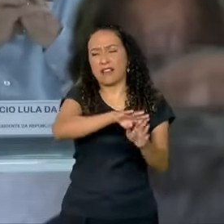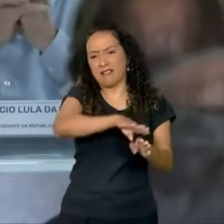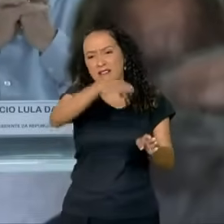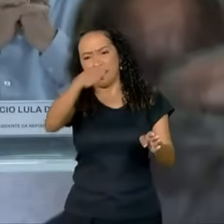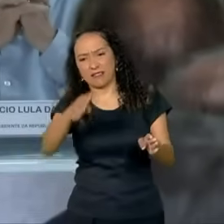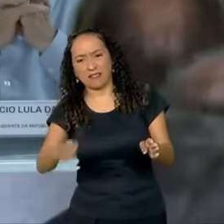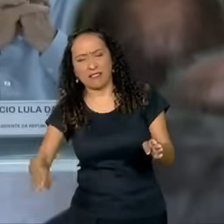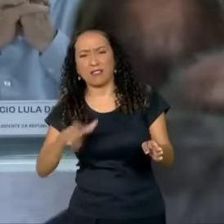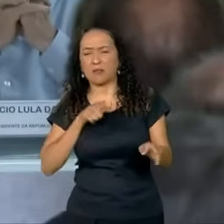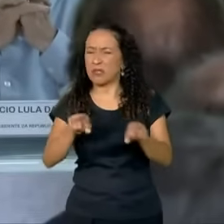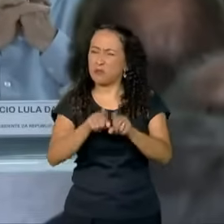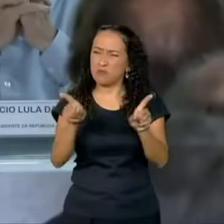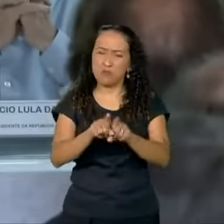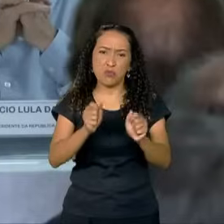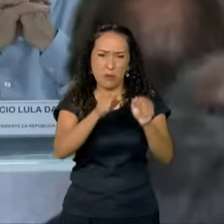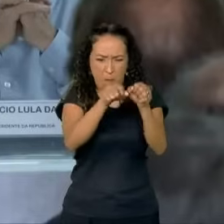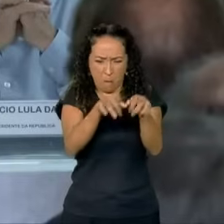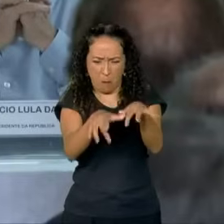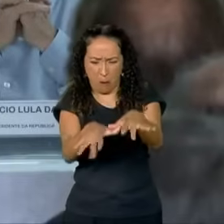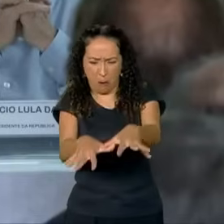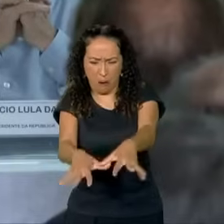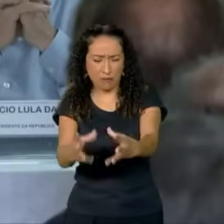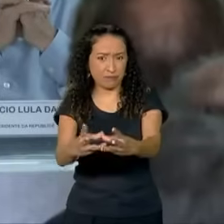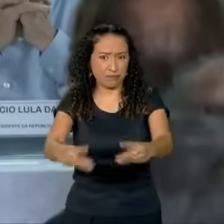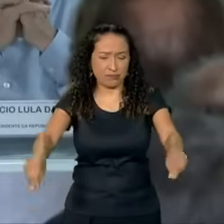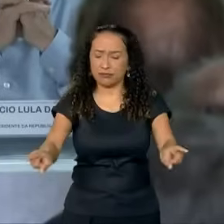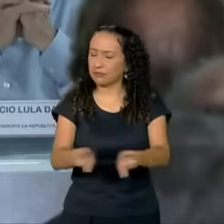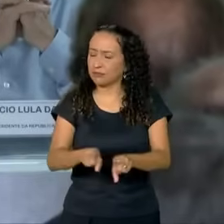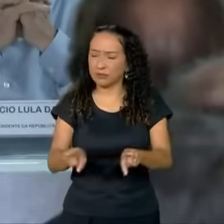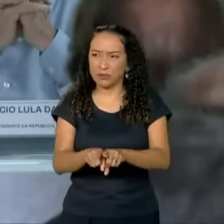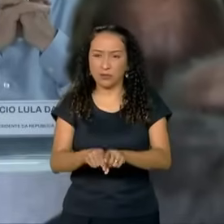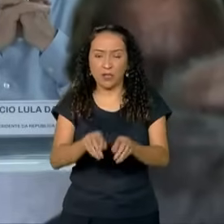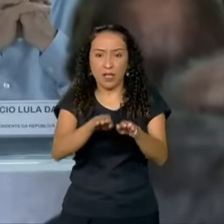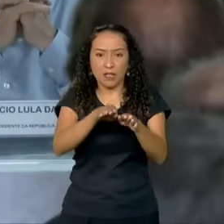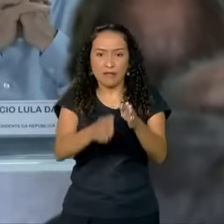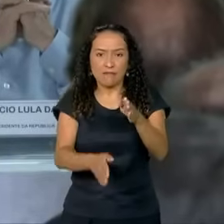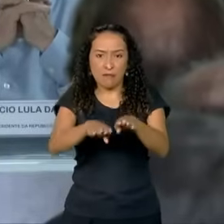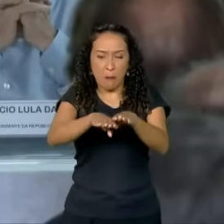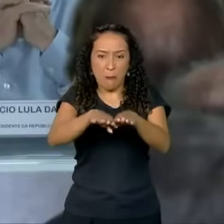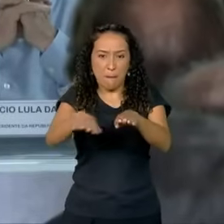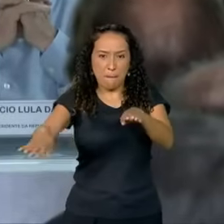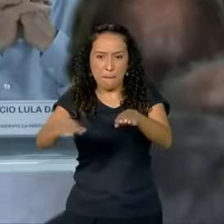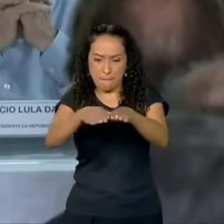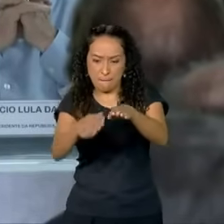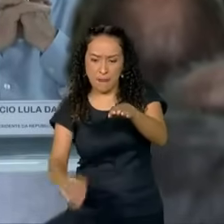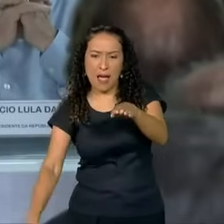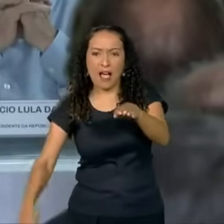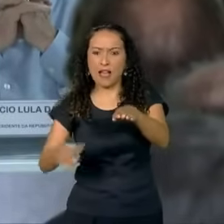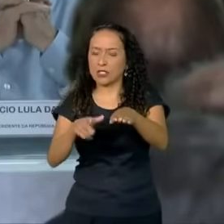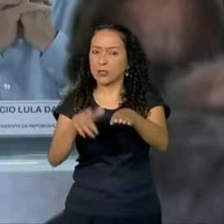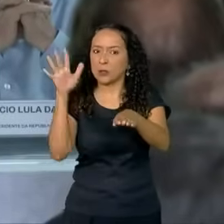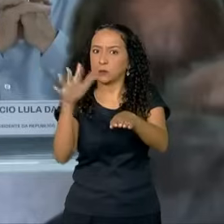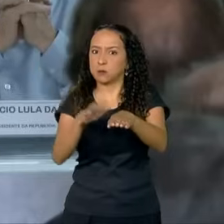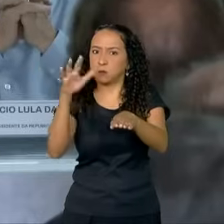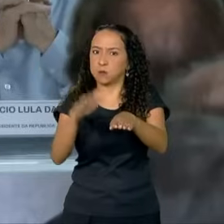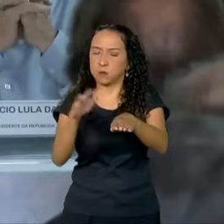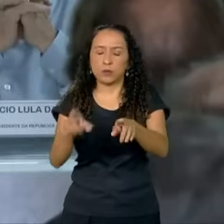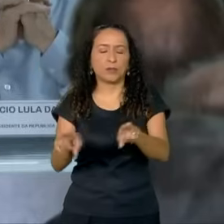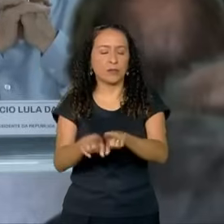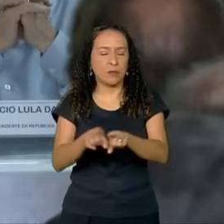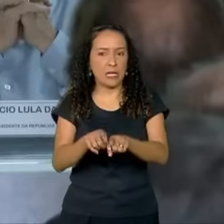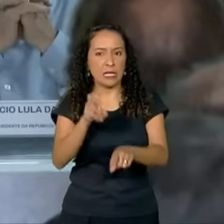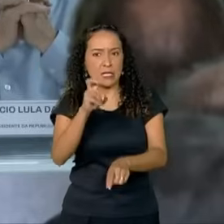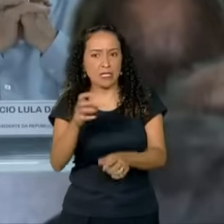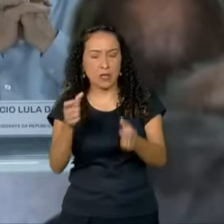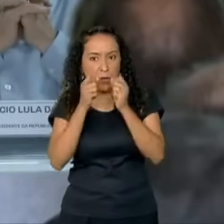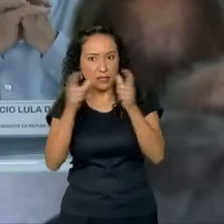muitos deslizamentos também, muitos estragos, 12 barragens sob pressão, né? Duas com nível de emergência, 5 em nível de alerta,